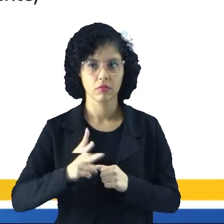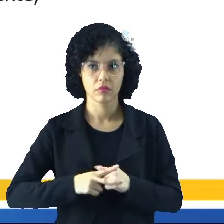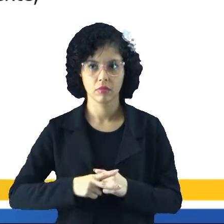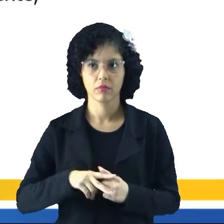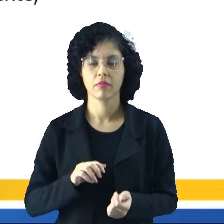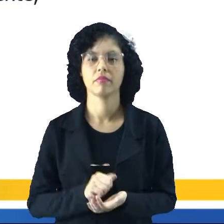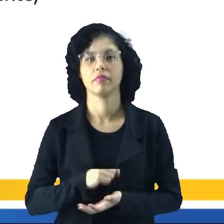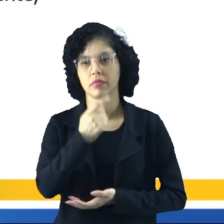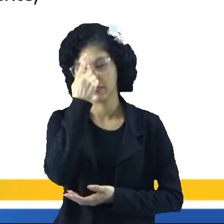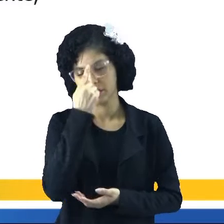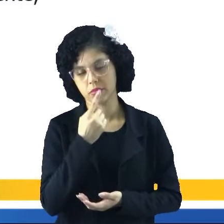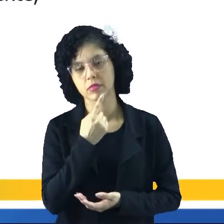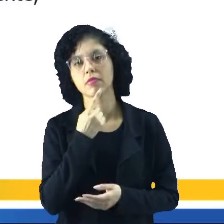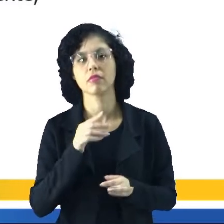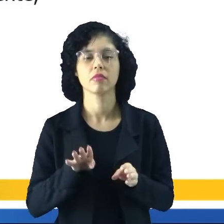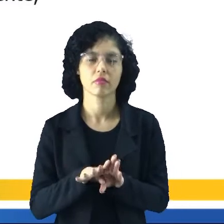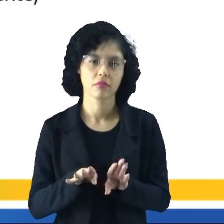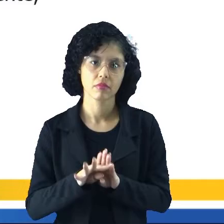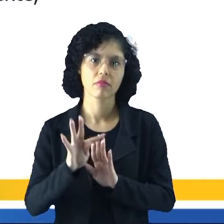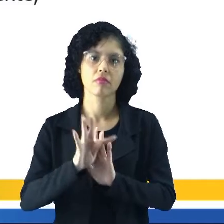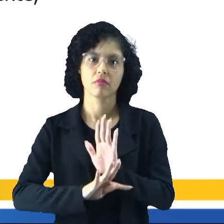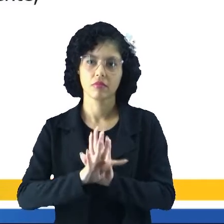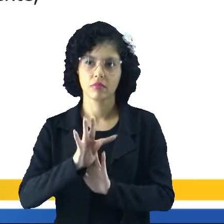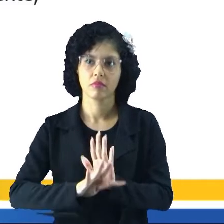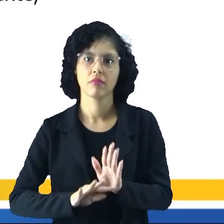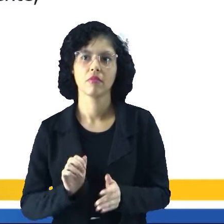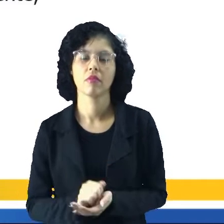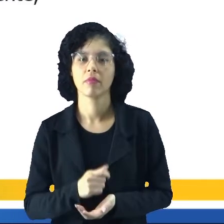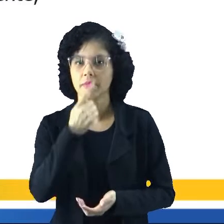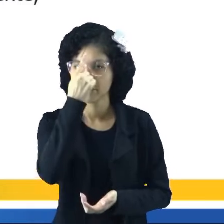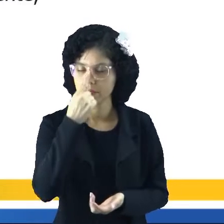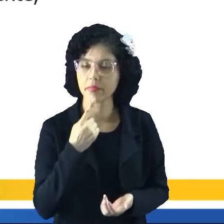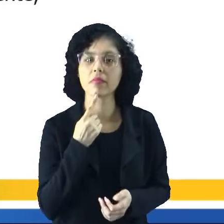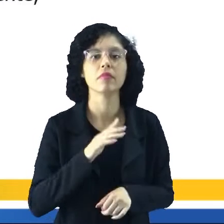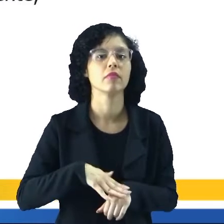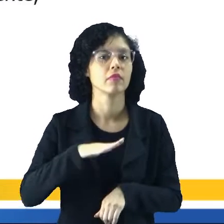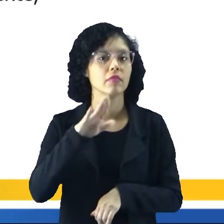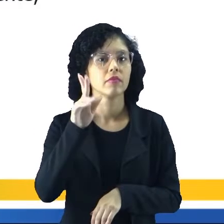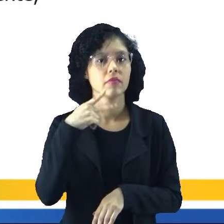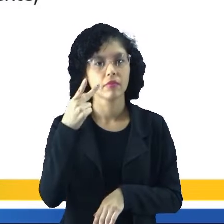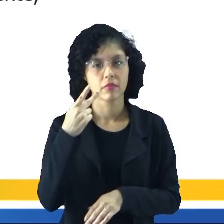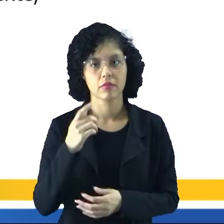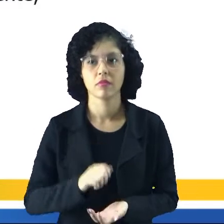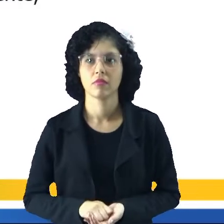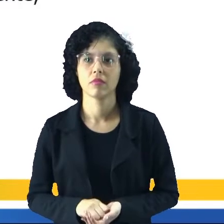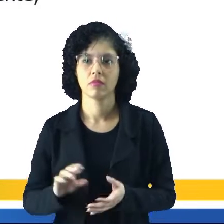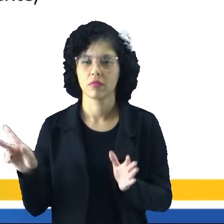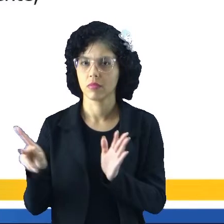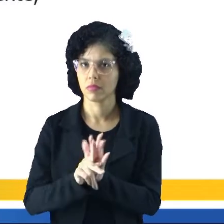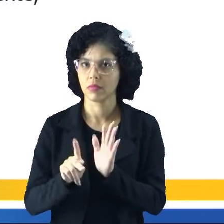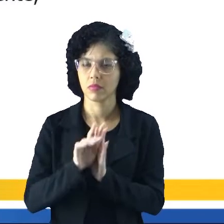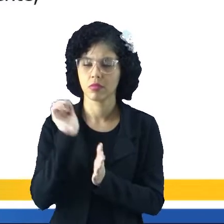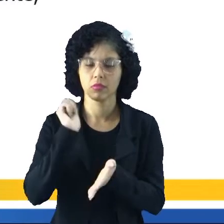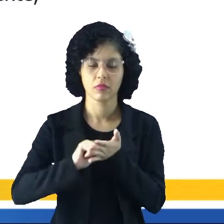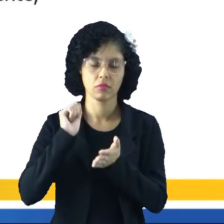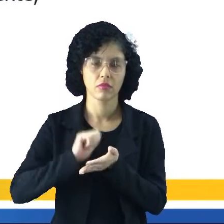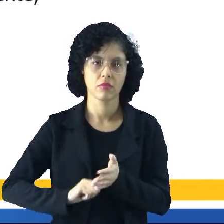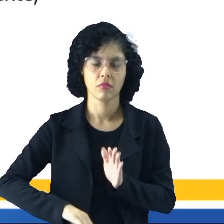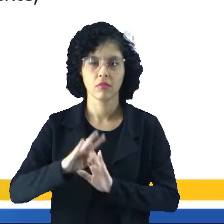tem imagens. E muitas vezes as imagens, elas dizem mais do que propriamente o texto escrito,